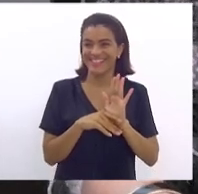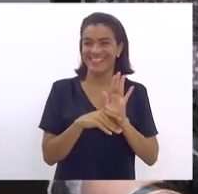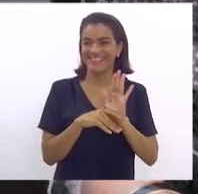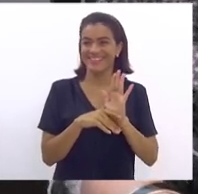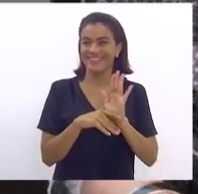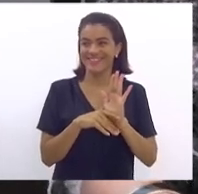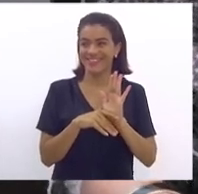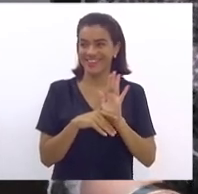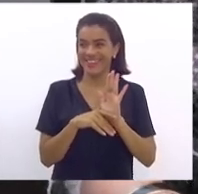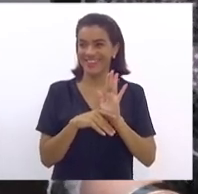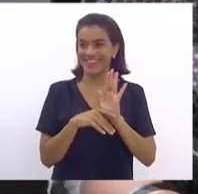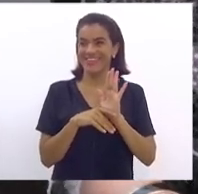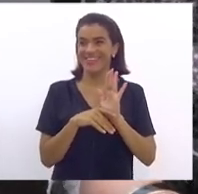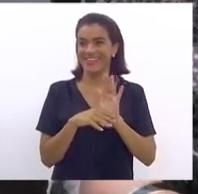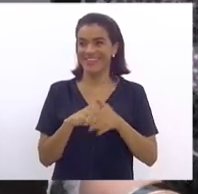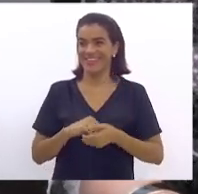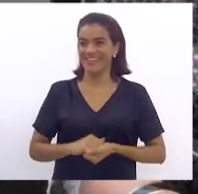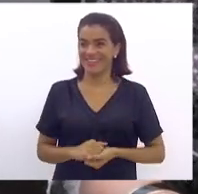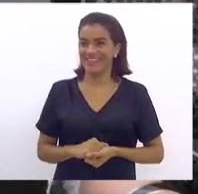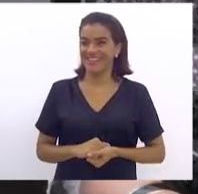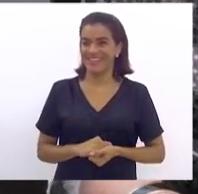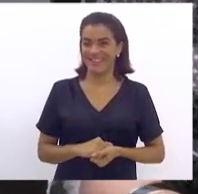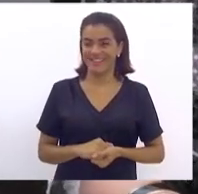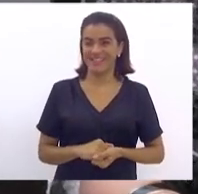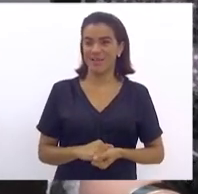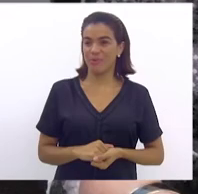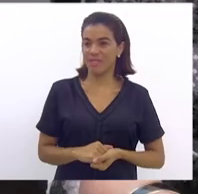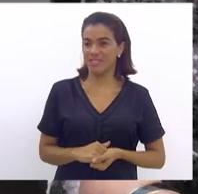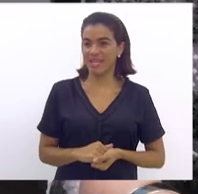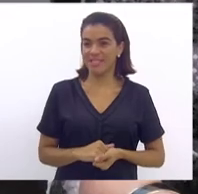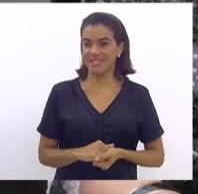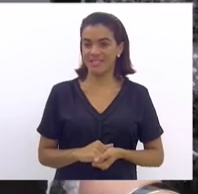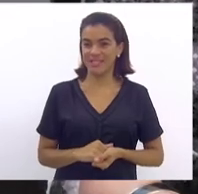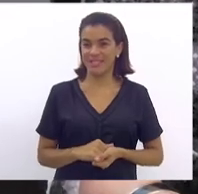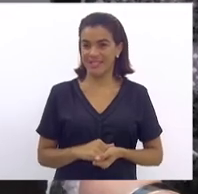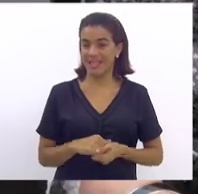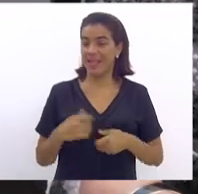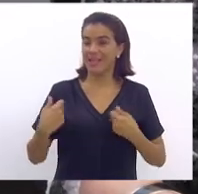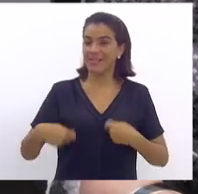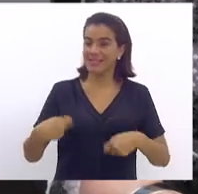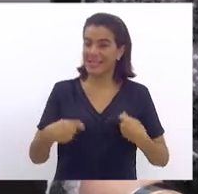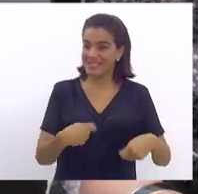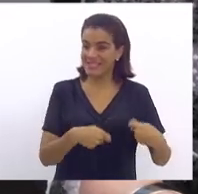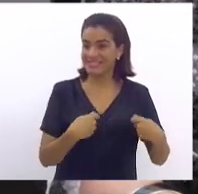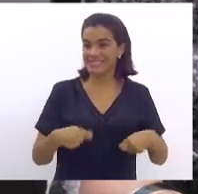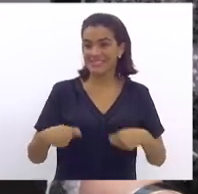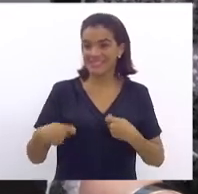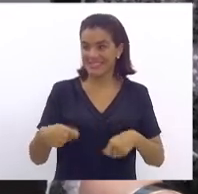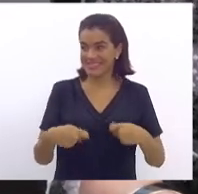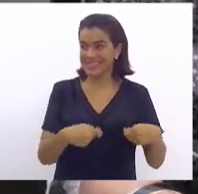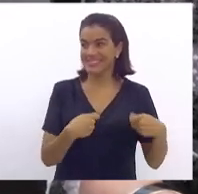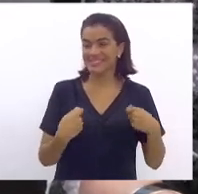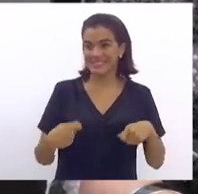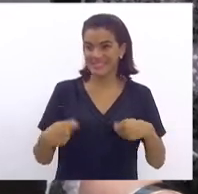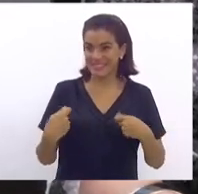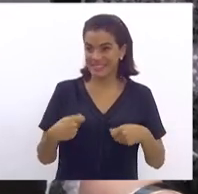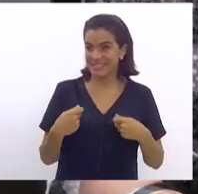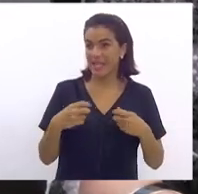uma possibilidade e é também uma necessidade, visto o período que vai vir agora de